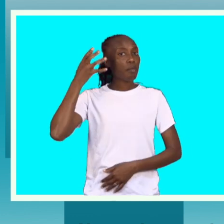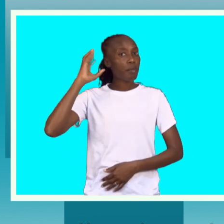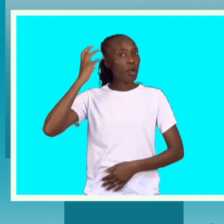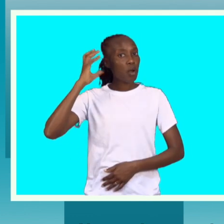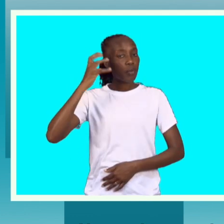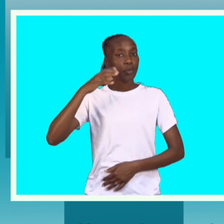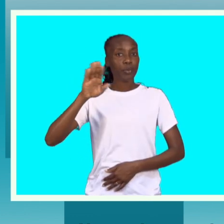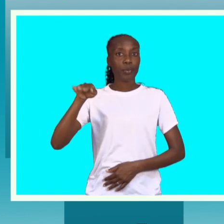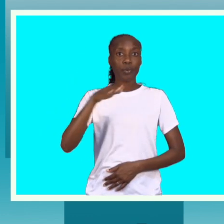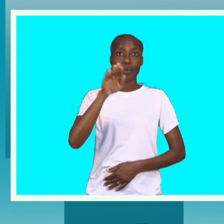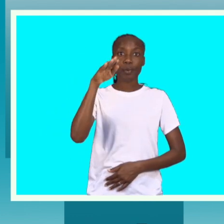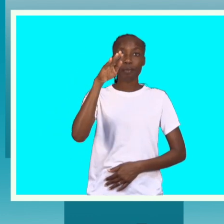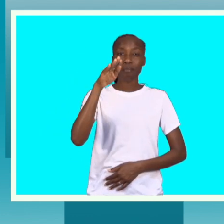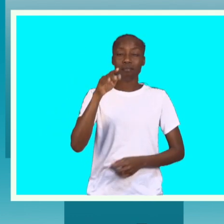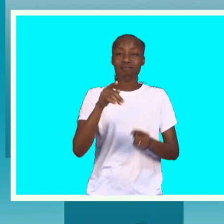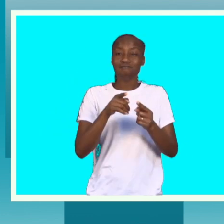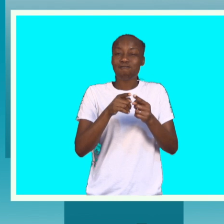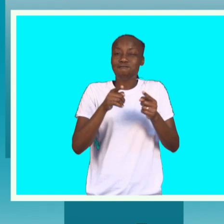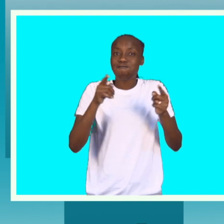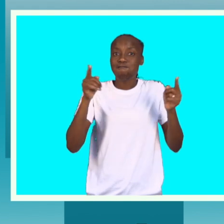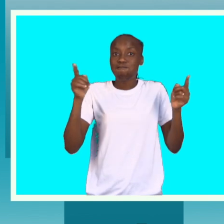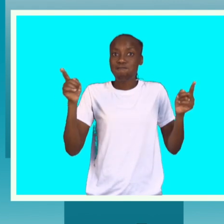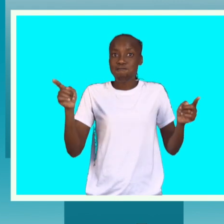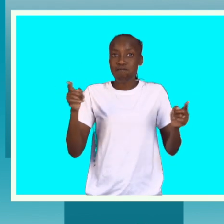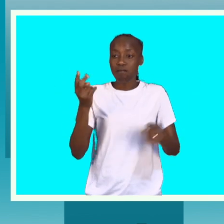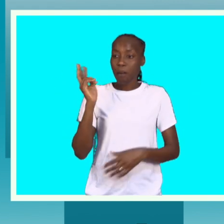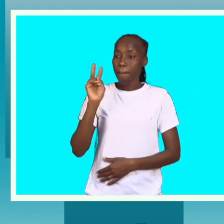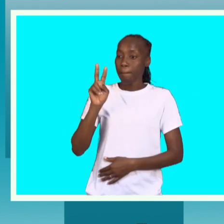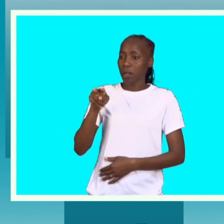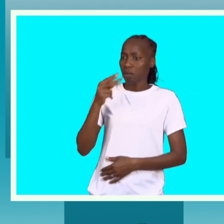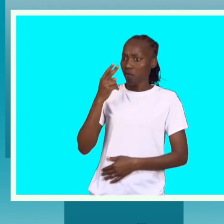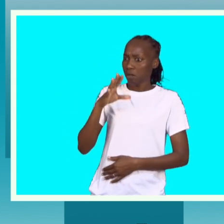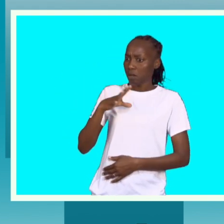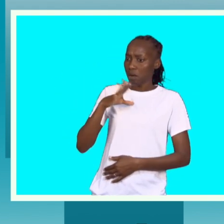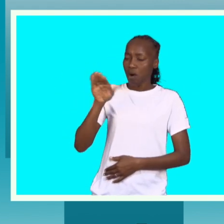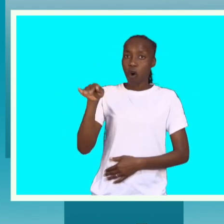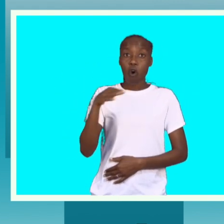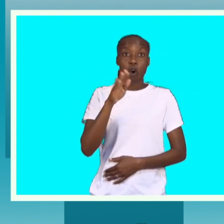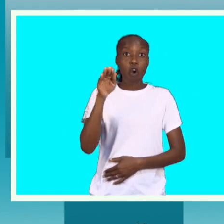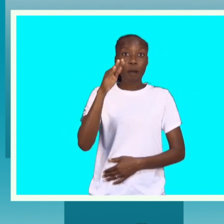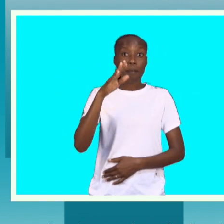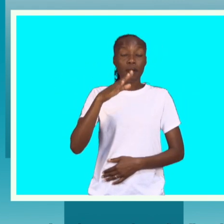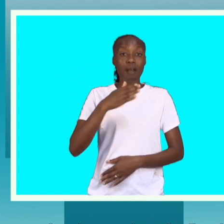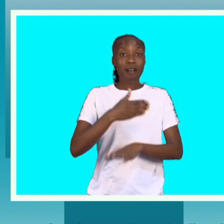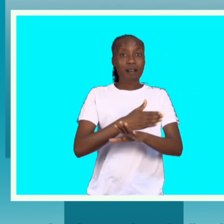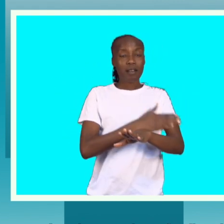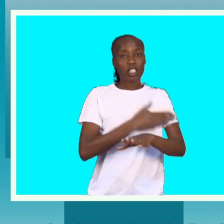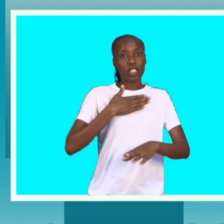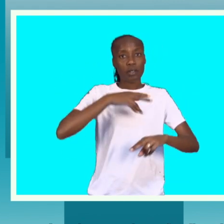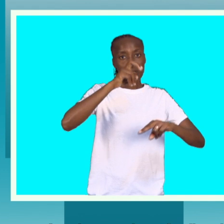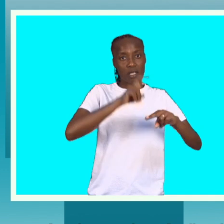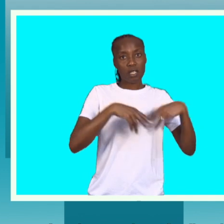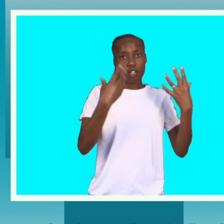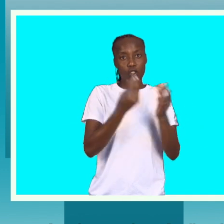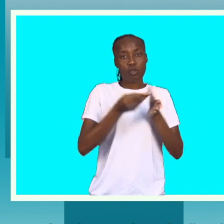cobra com um perito. Eu começo a ver, o que é isso? É cobra, estava sentado com a minha filha. Eu saio, essa